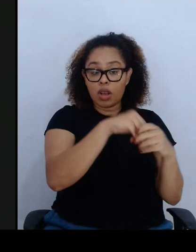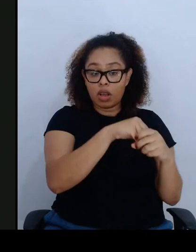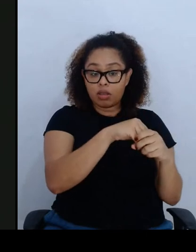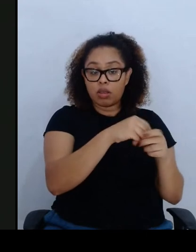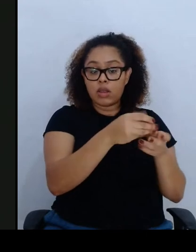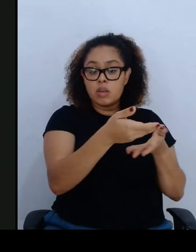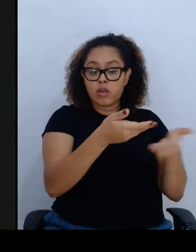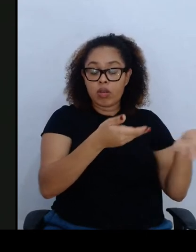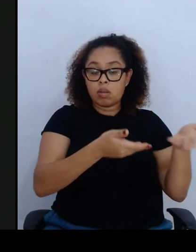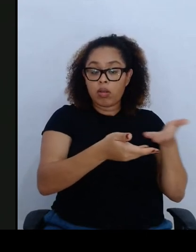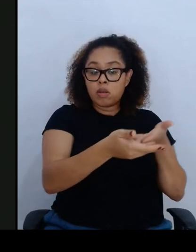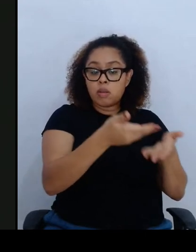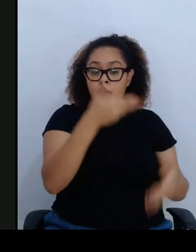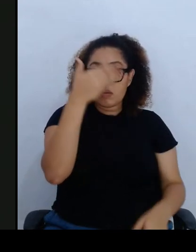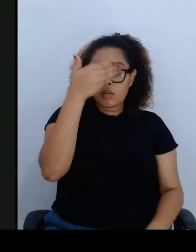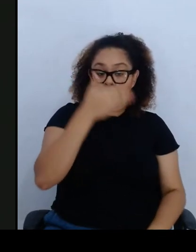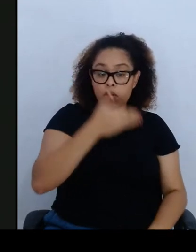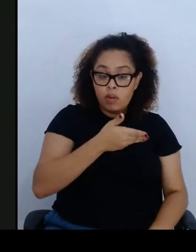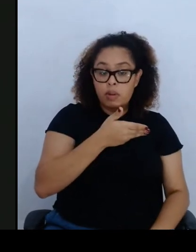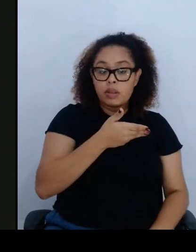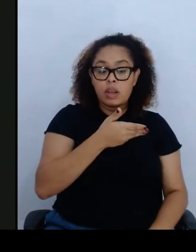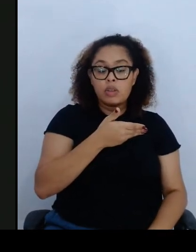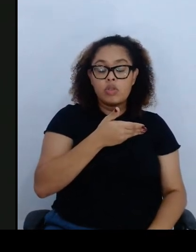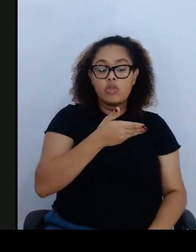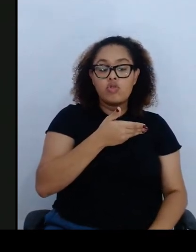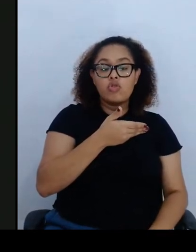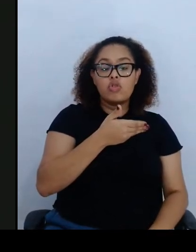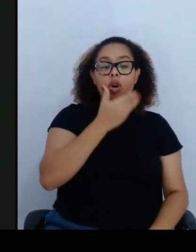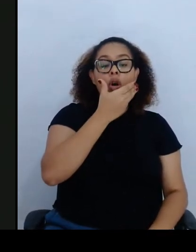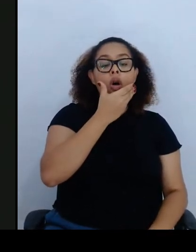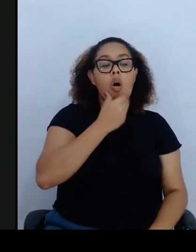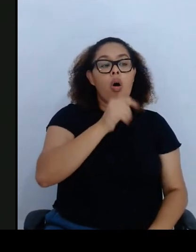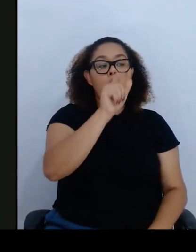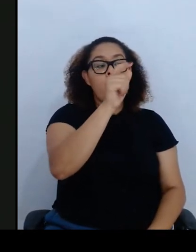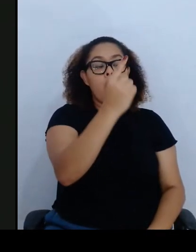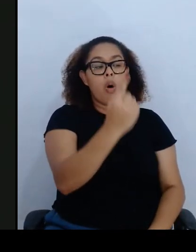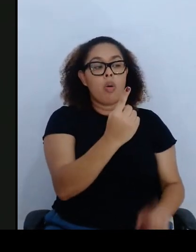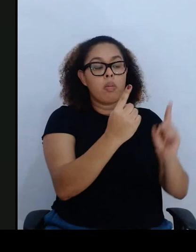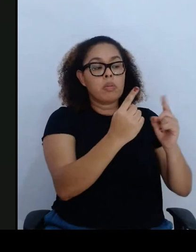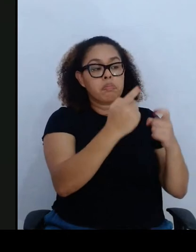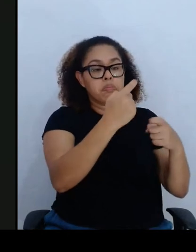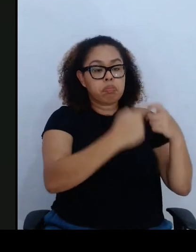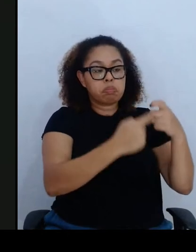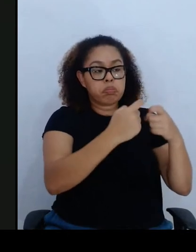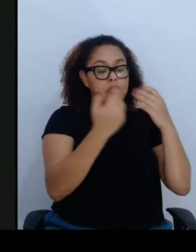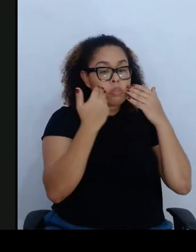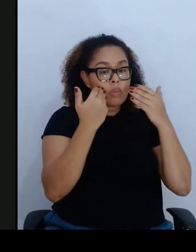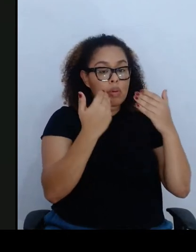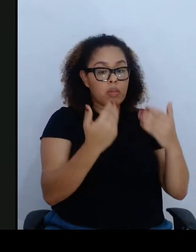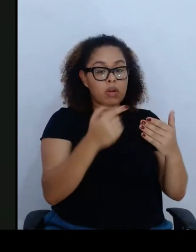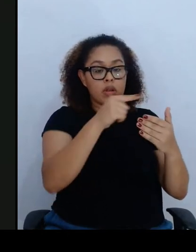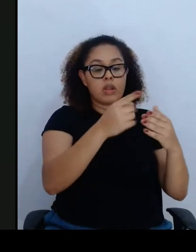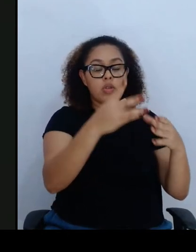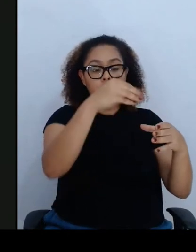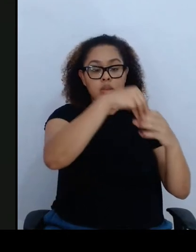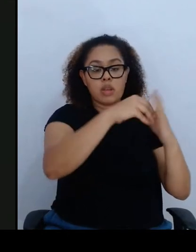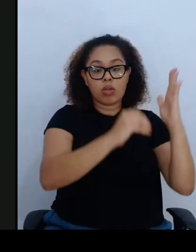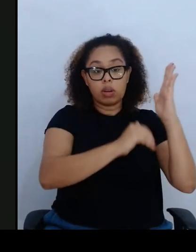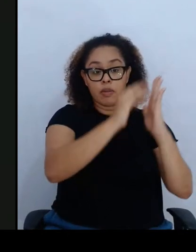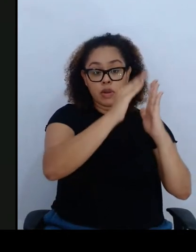testemunhas do sexo entre homens que acontece no centro da figura no centro da pintura